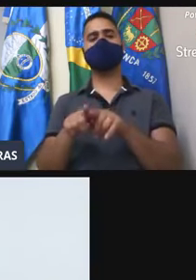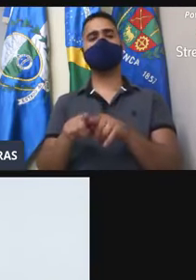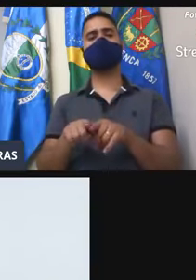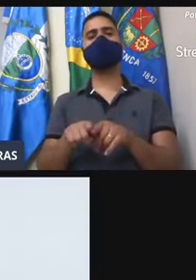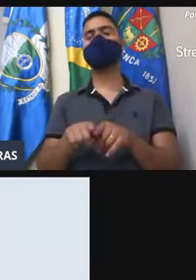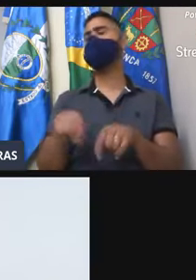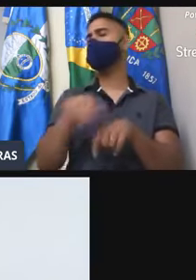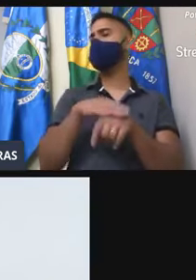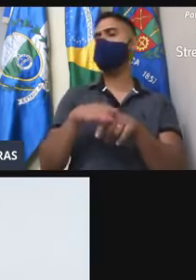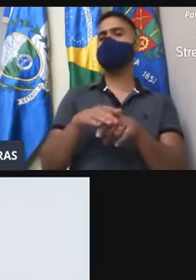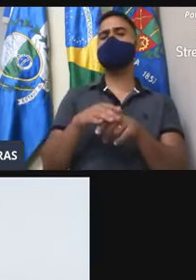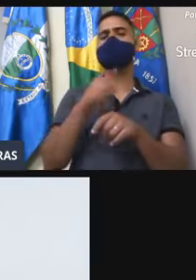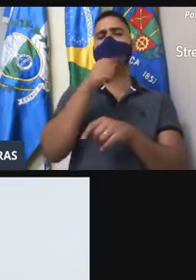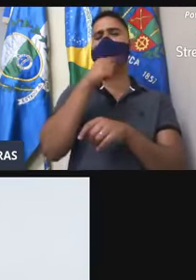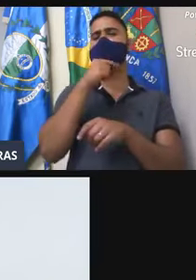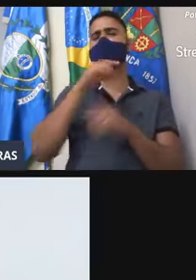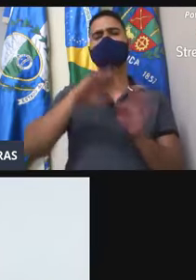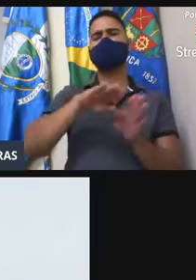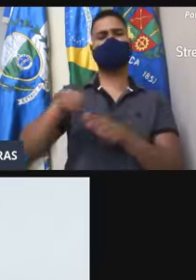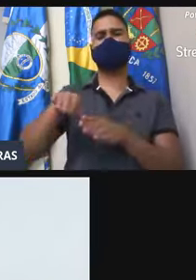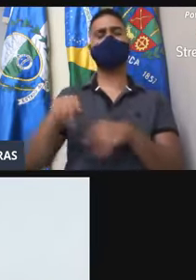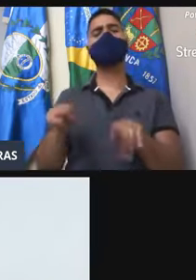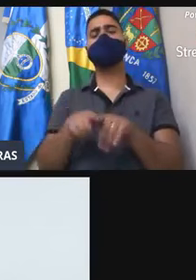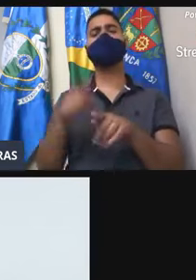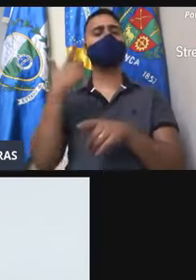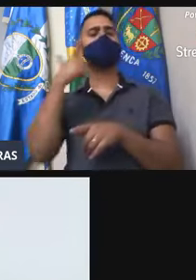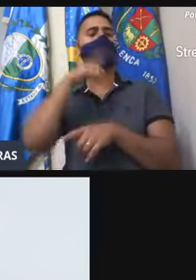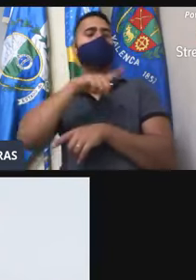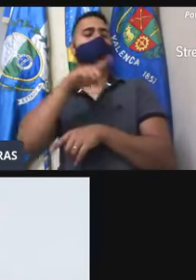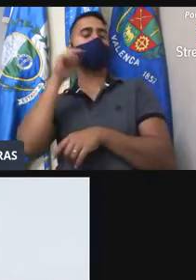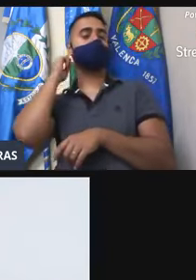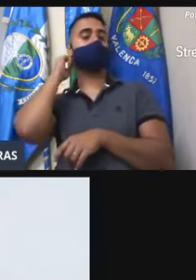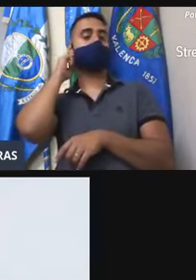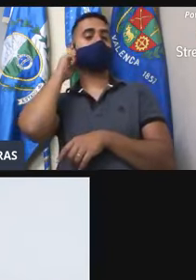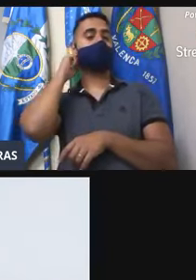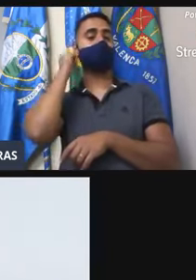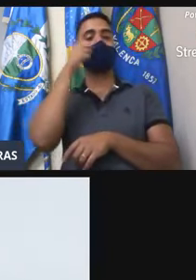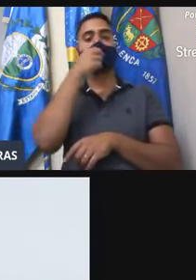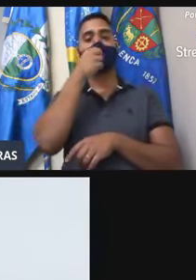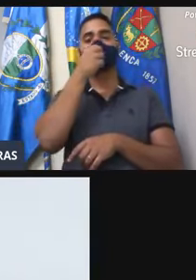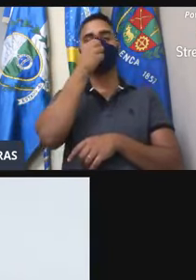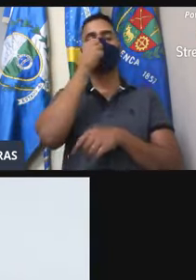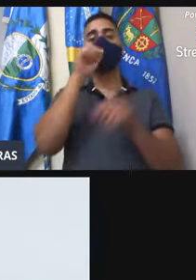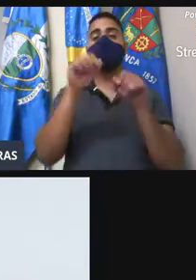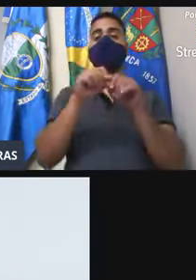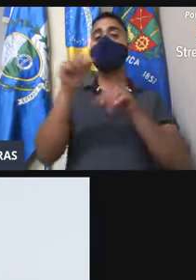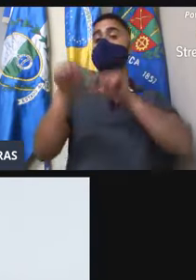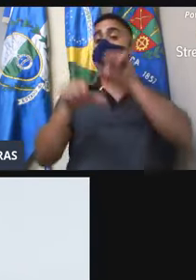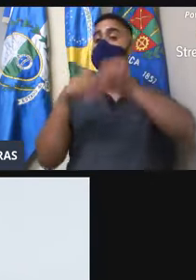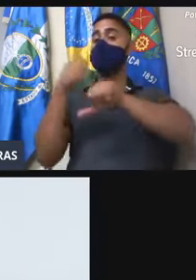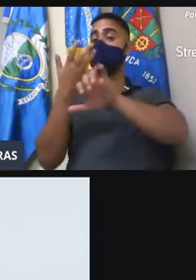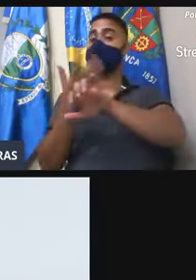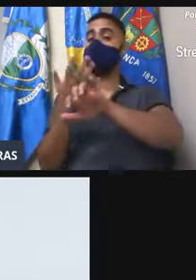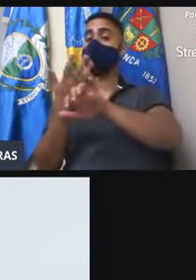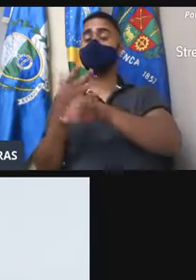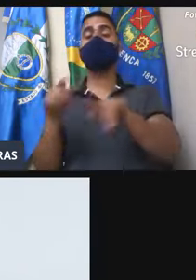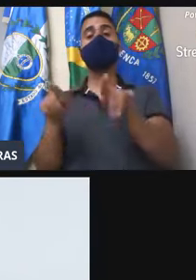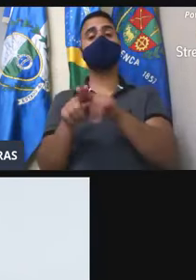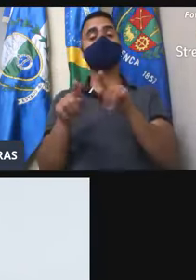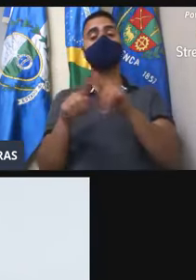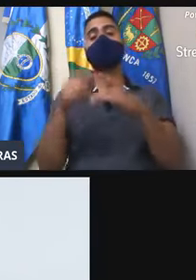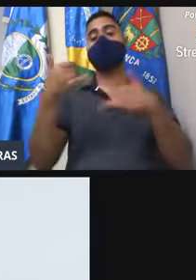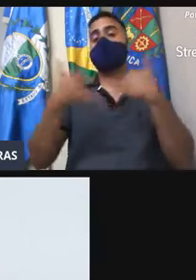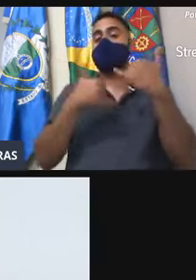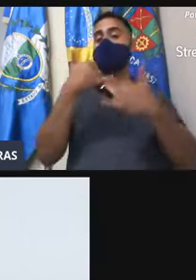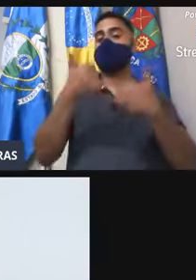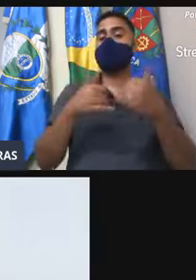reservatório de água que tem ali e não funciona. Mas a gente conseguiu aí que fizesse a troca do parquinho na pracinha do Espala 1,